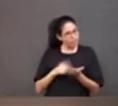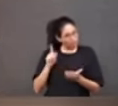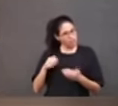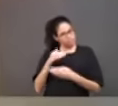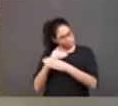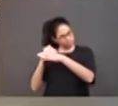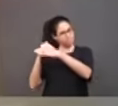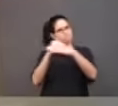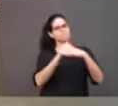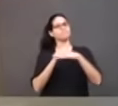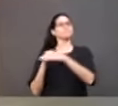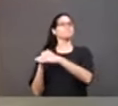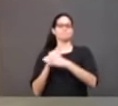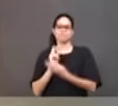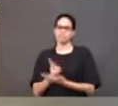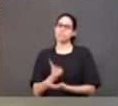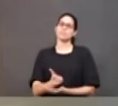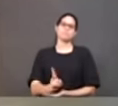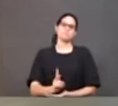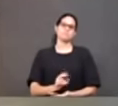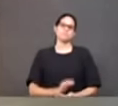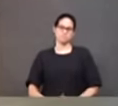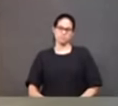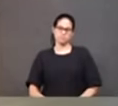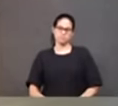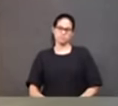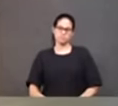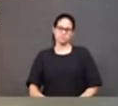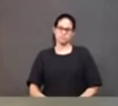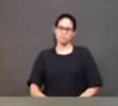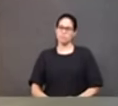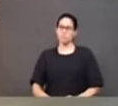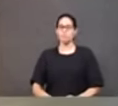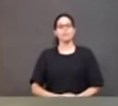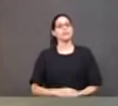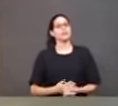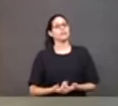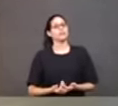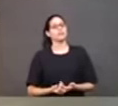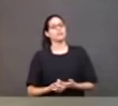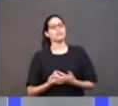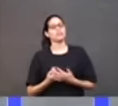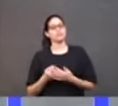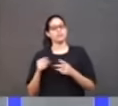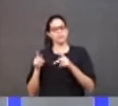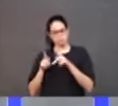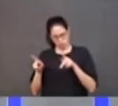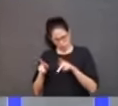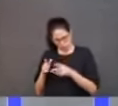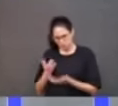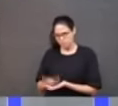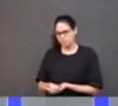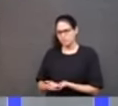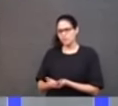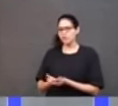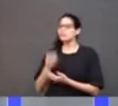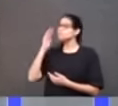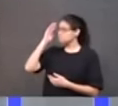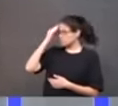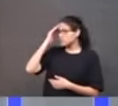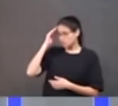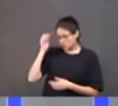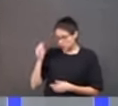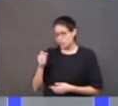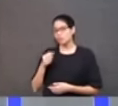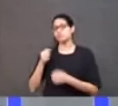Professor Elvésio, 1 minuto. Bom, professor Aquimedes, a gente entende a justificativa que o senhor apresenta em